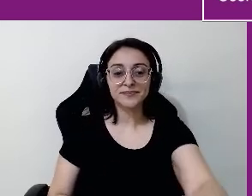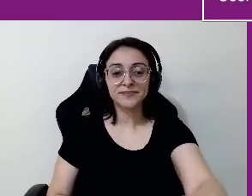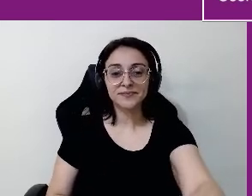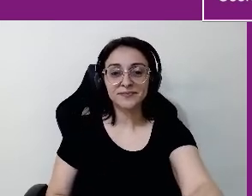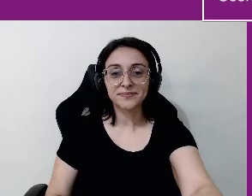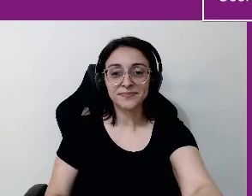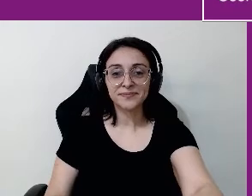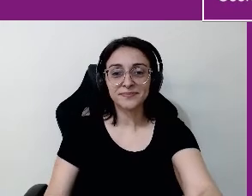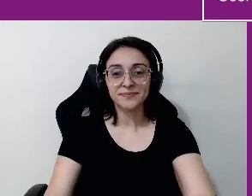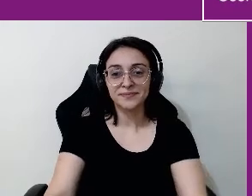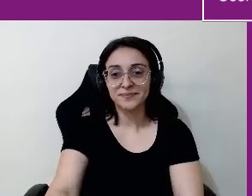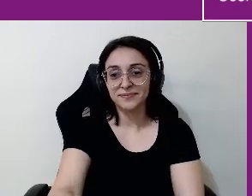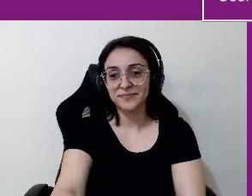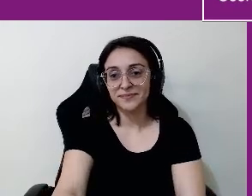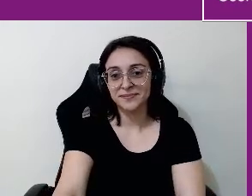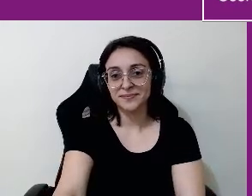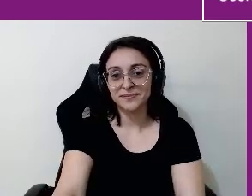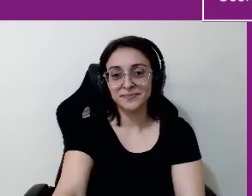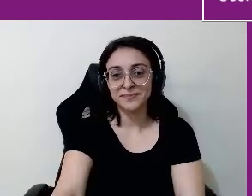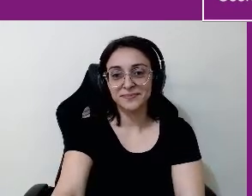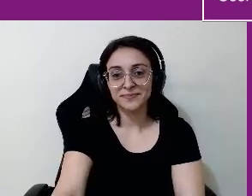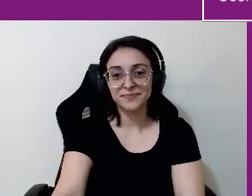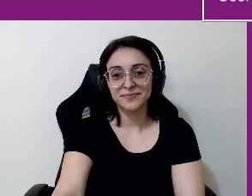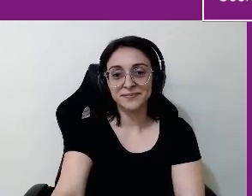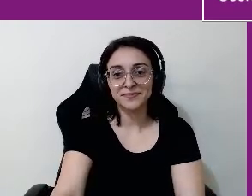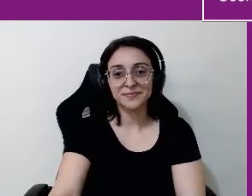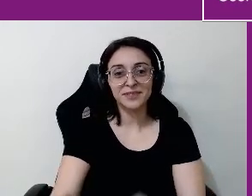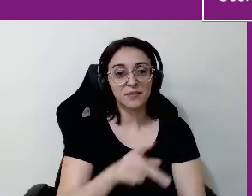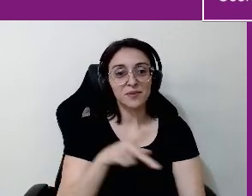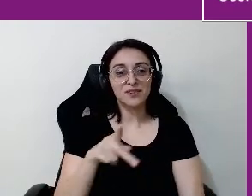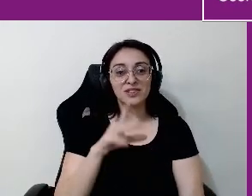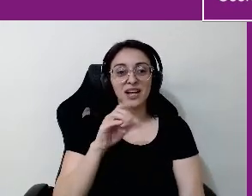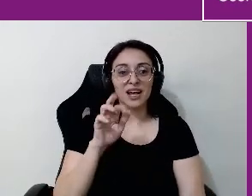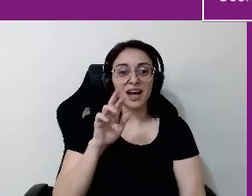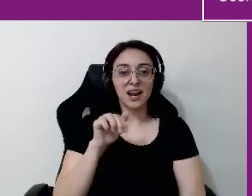Deixa eu entender o que está acontecendo. Acho que nem a professora Carmen.